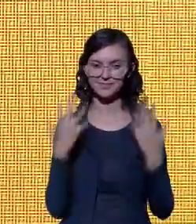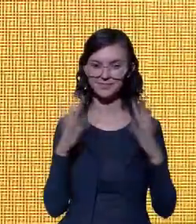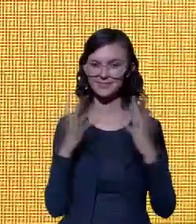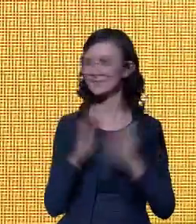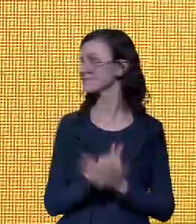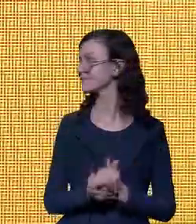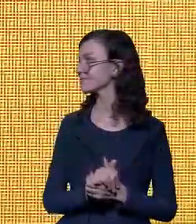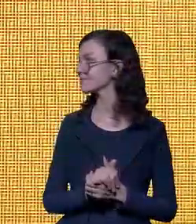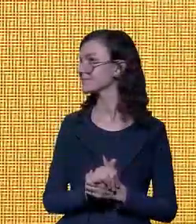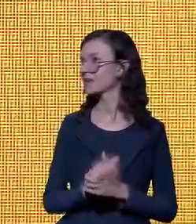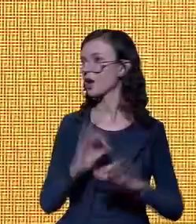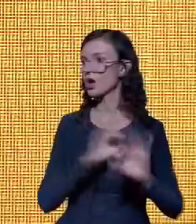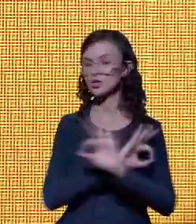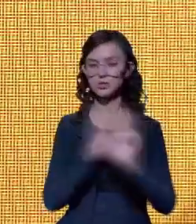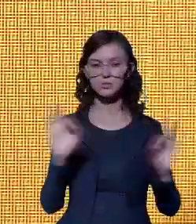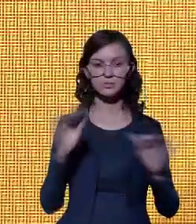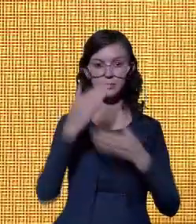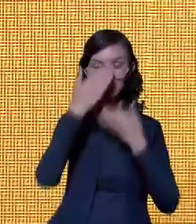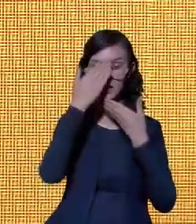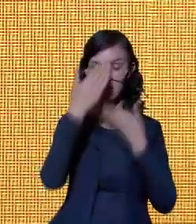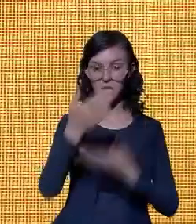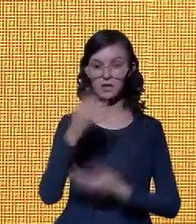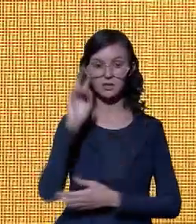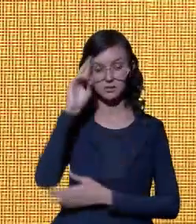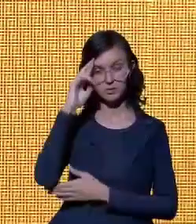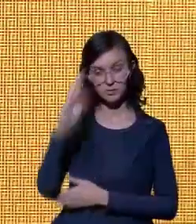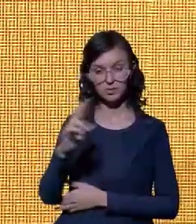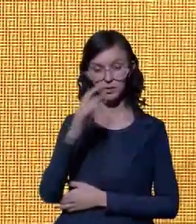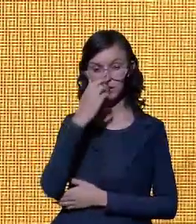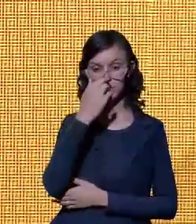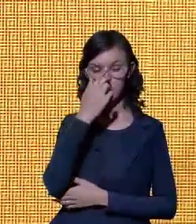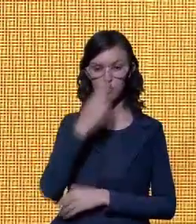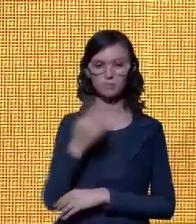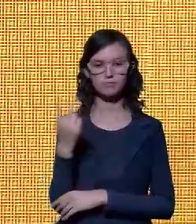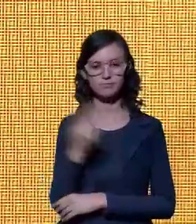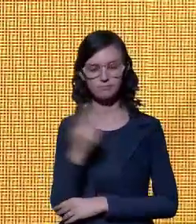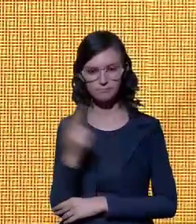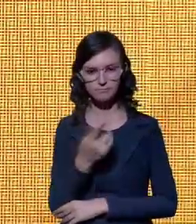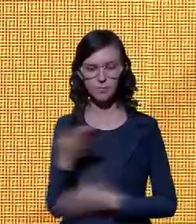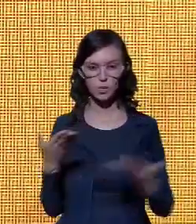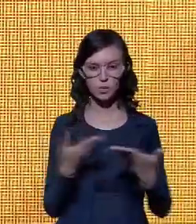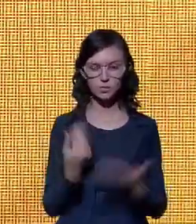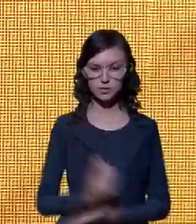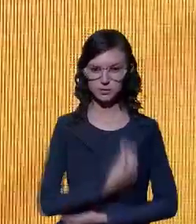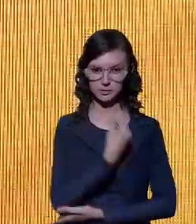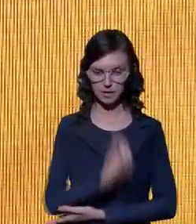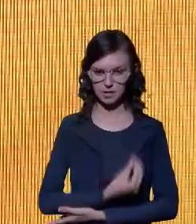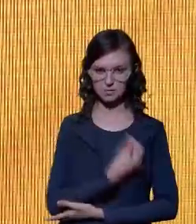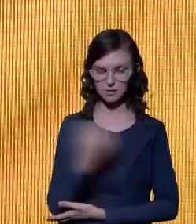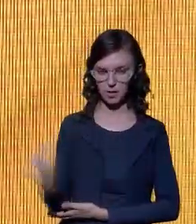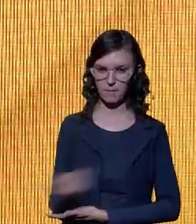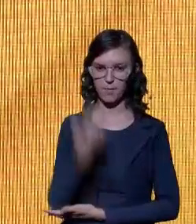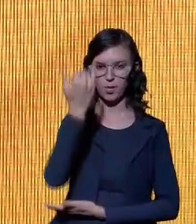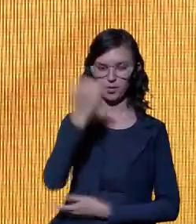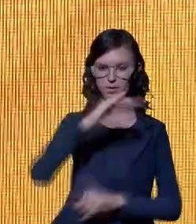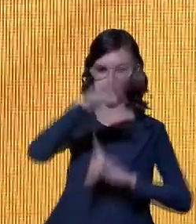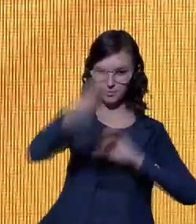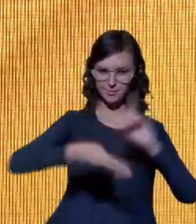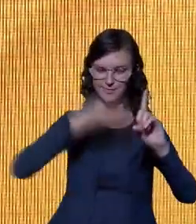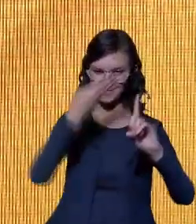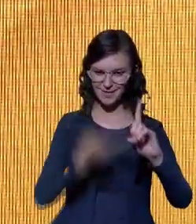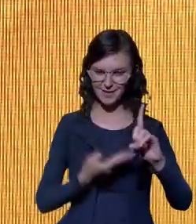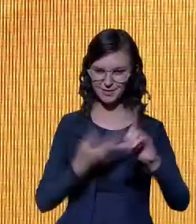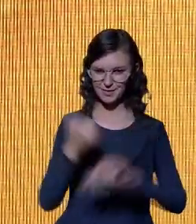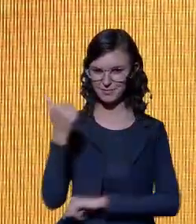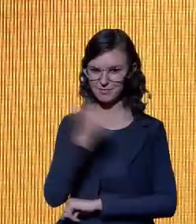Muito bem. Nossos sinceros agradecimentos aos senhores, né, senhor Heraldo, senhor Erivaldo, por estarem aqui nesta importante homenagem, desta